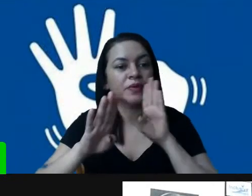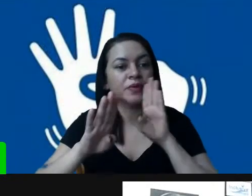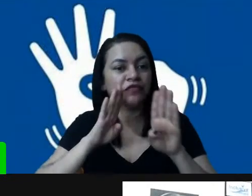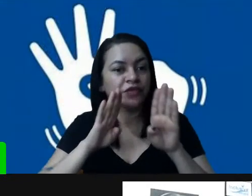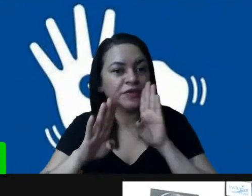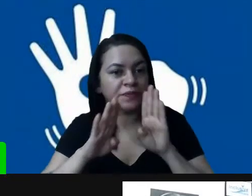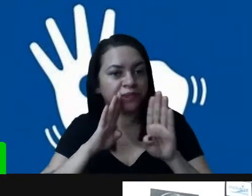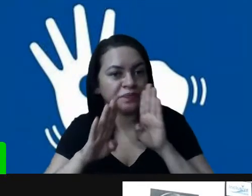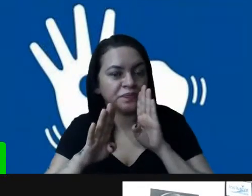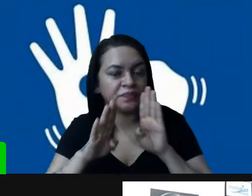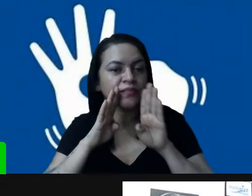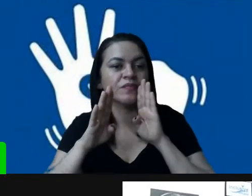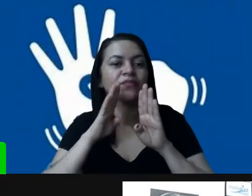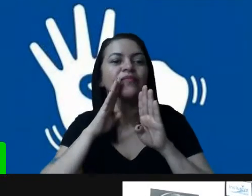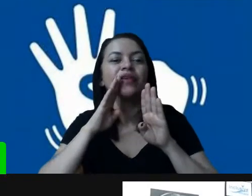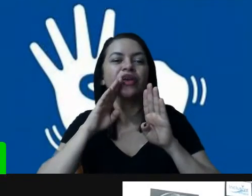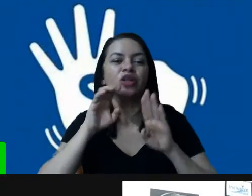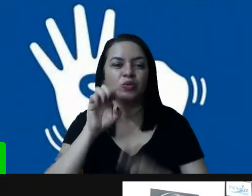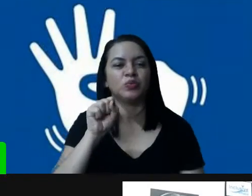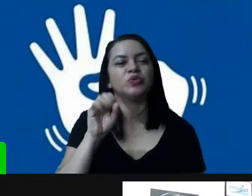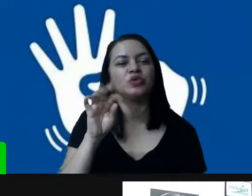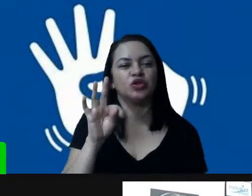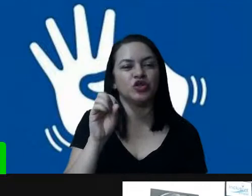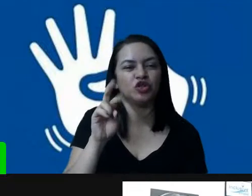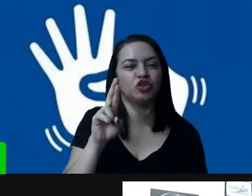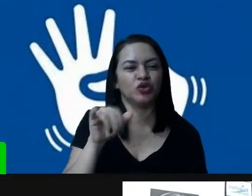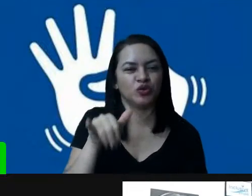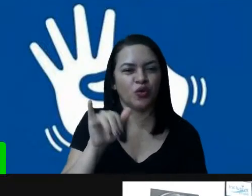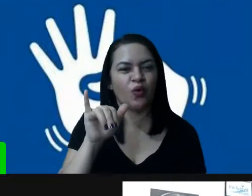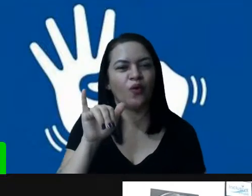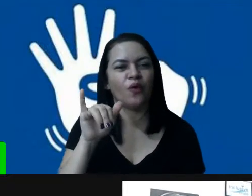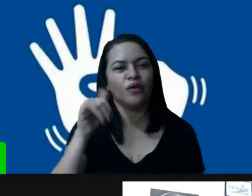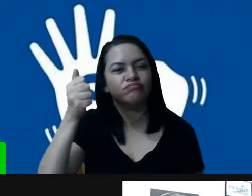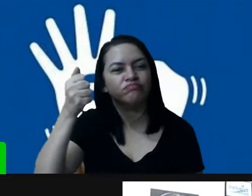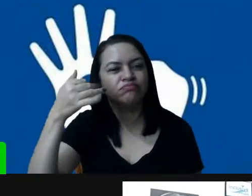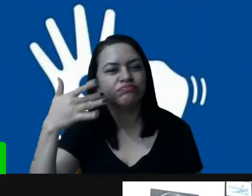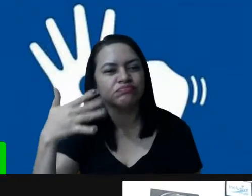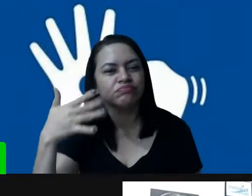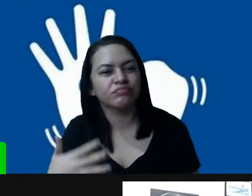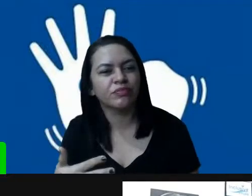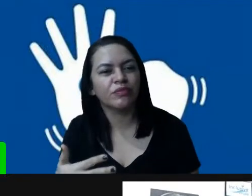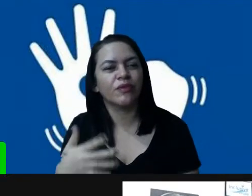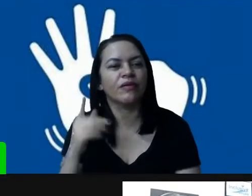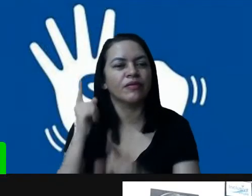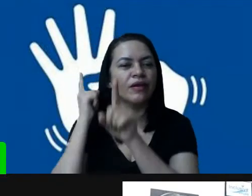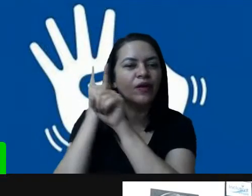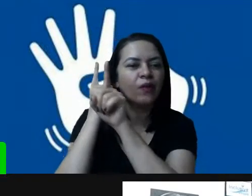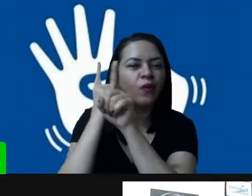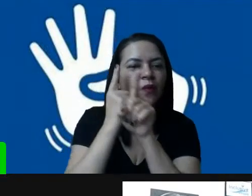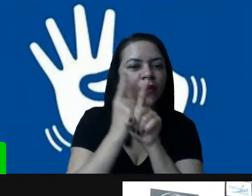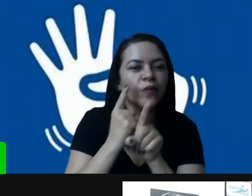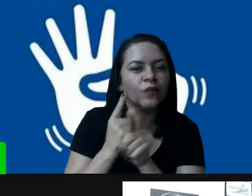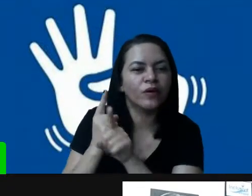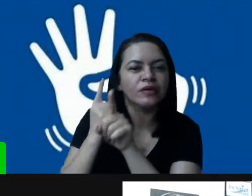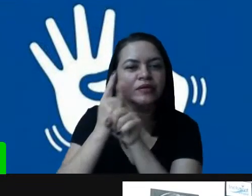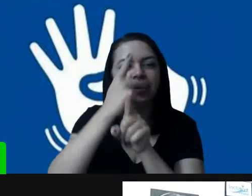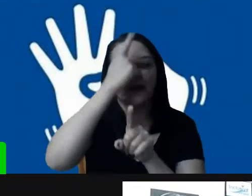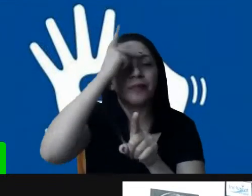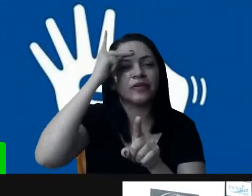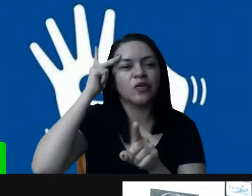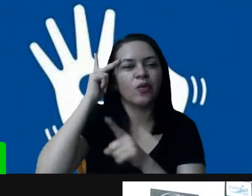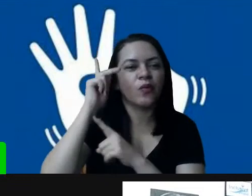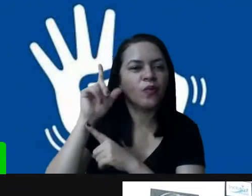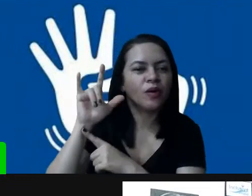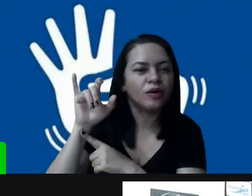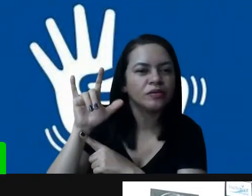nos stories e feeds. Tem encontrado até pessoas com deficiência que acabam